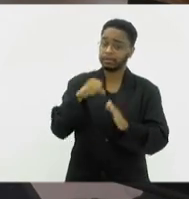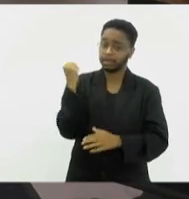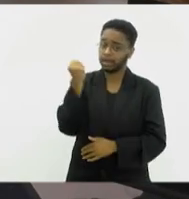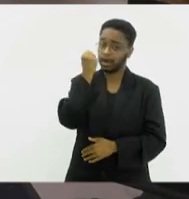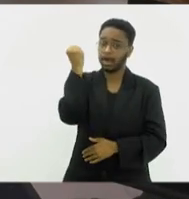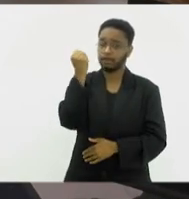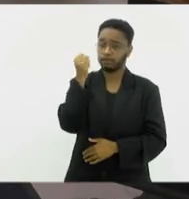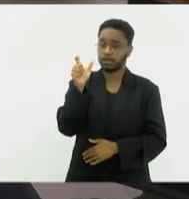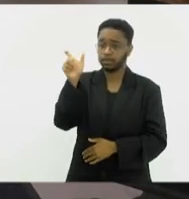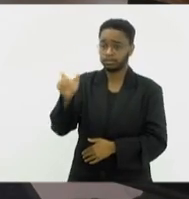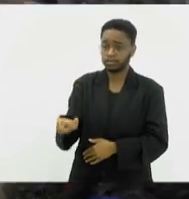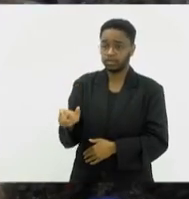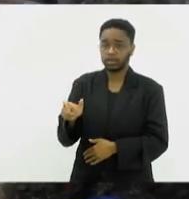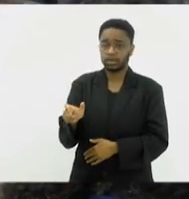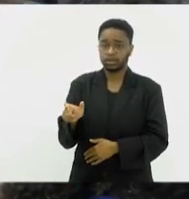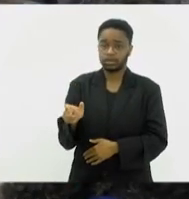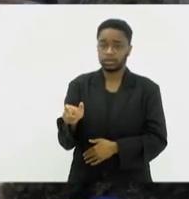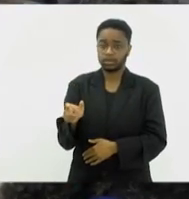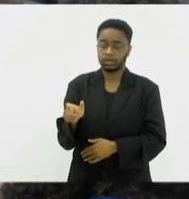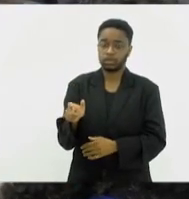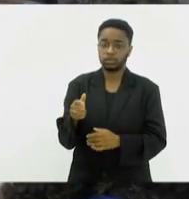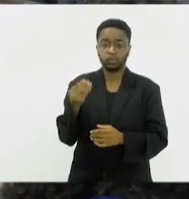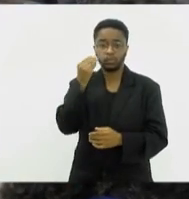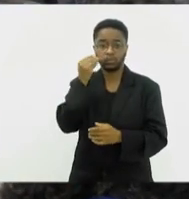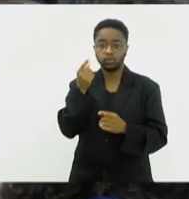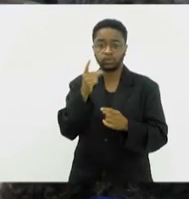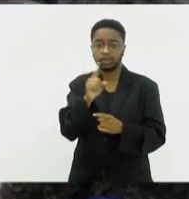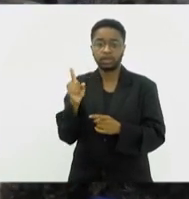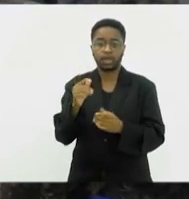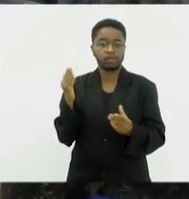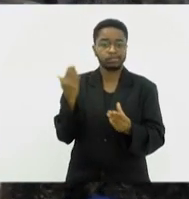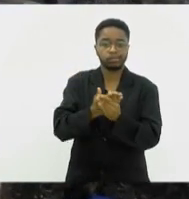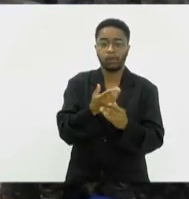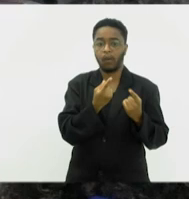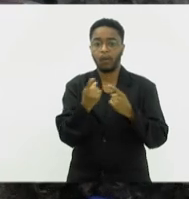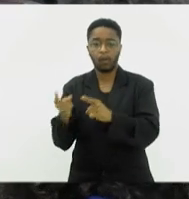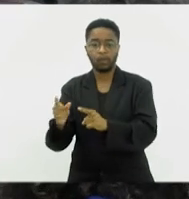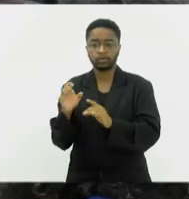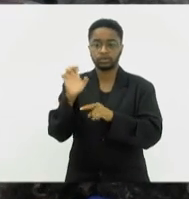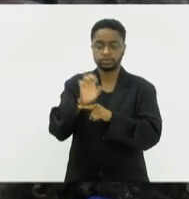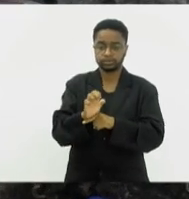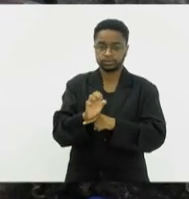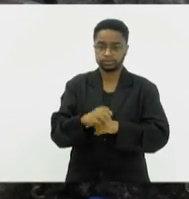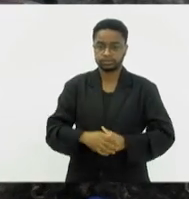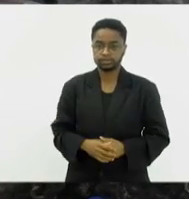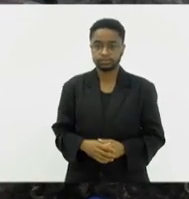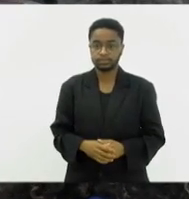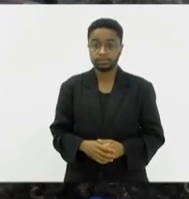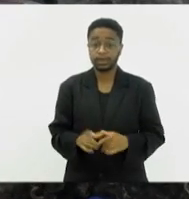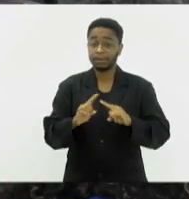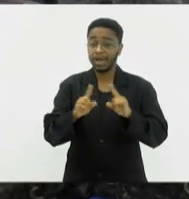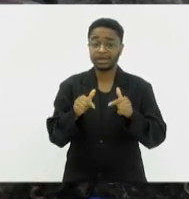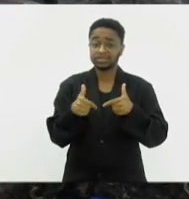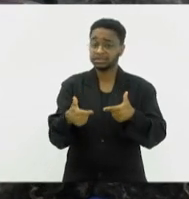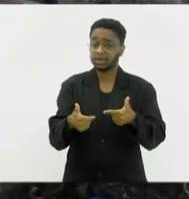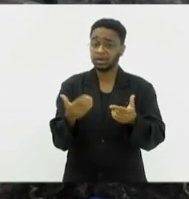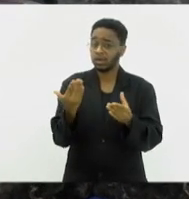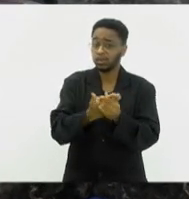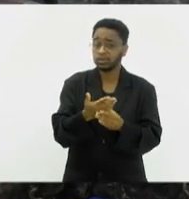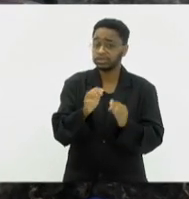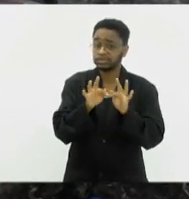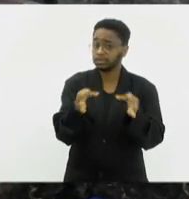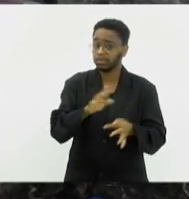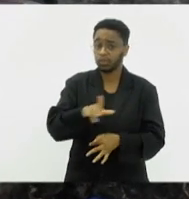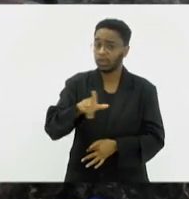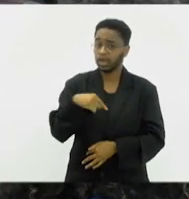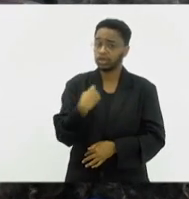para uma pessoa não entrar contra o Estado ou contra quem quer que seja, pô. Mas essa ação não é simples, deputado. A nossa comissão